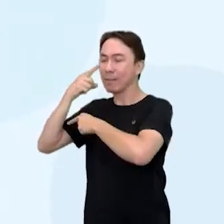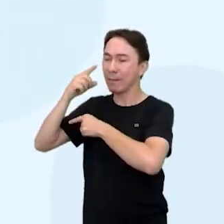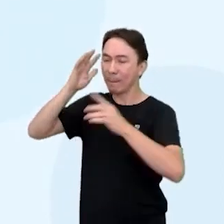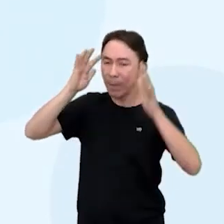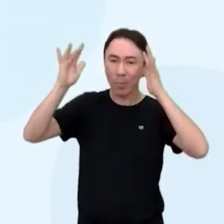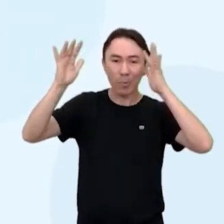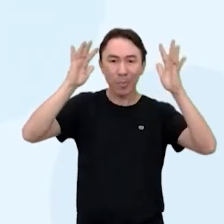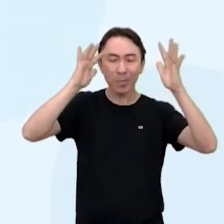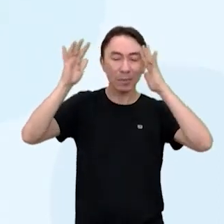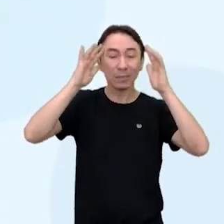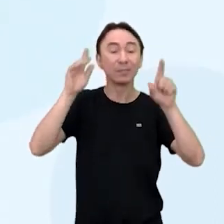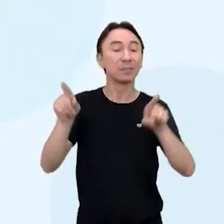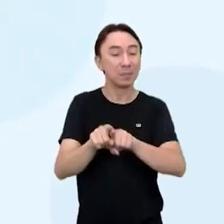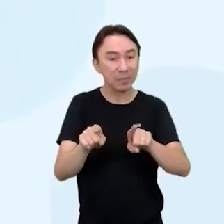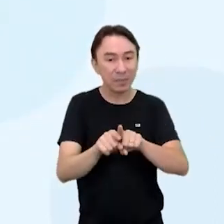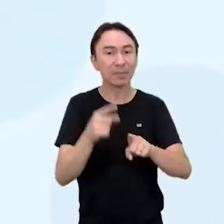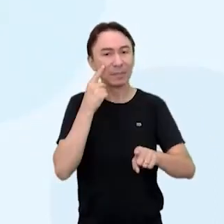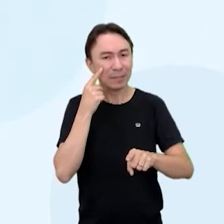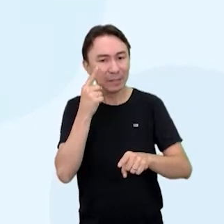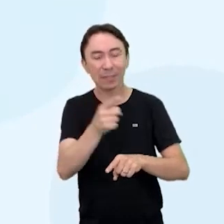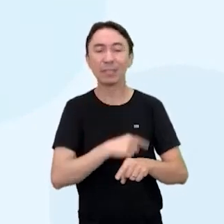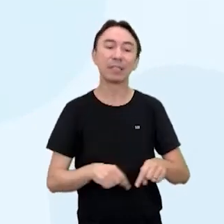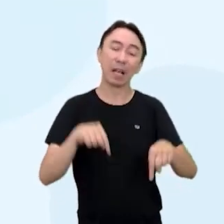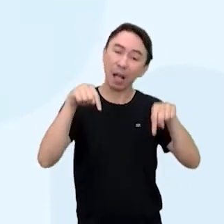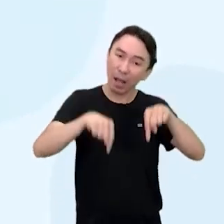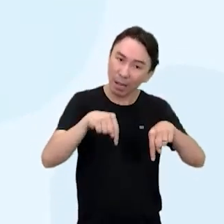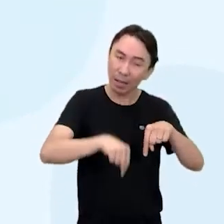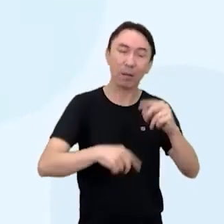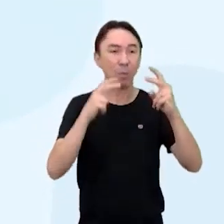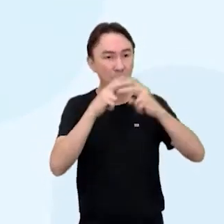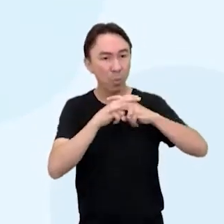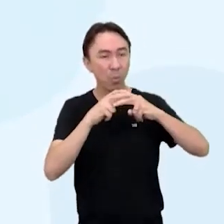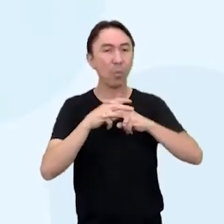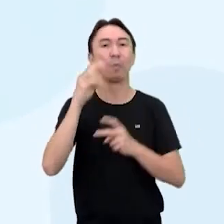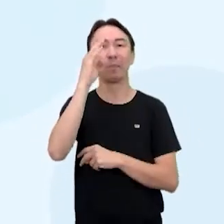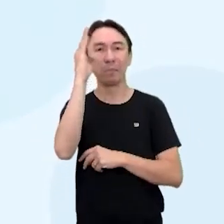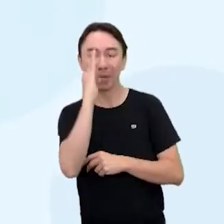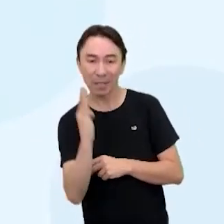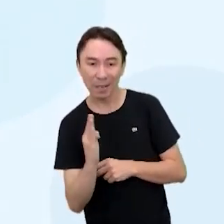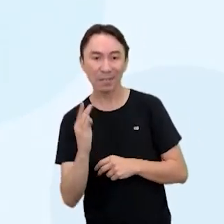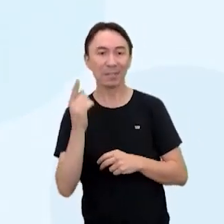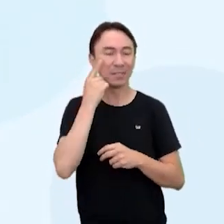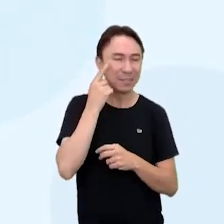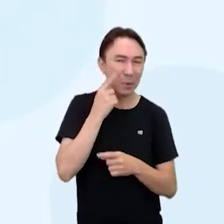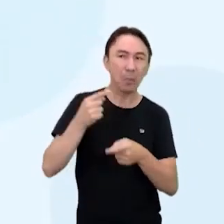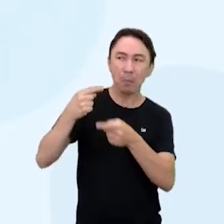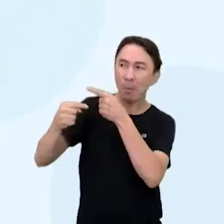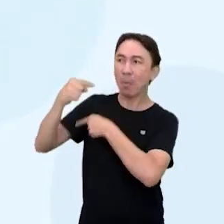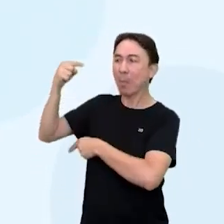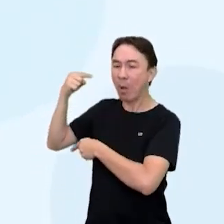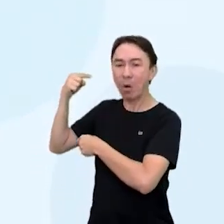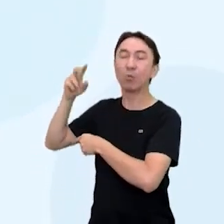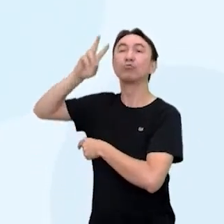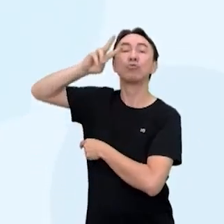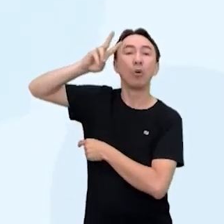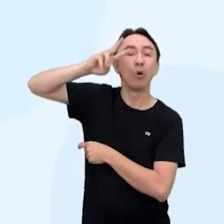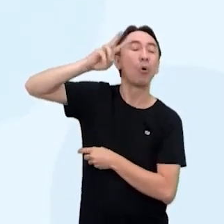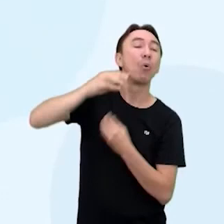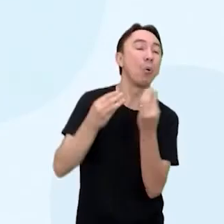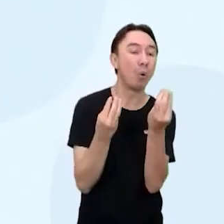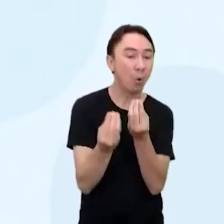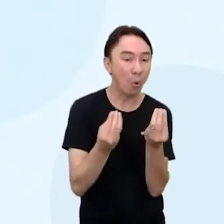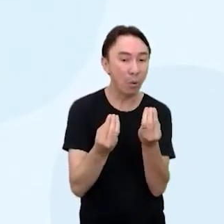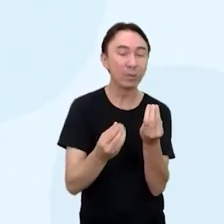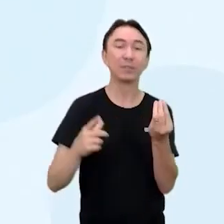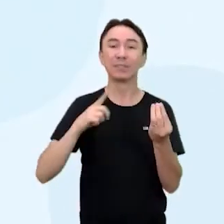práticas corporais de lutas brasileiras, analisando aspectos históricos, resgatando e ressignificando